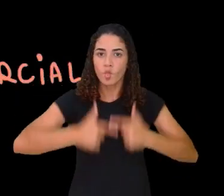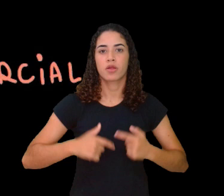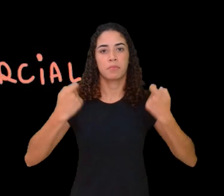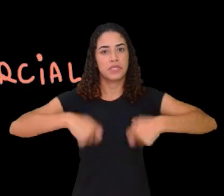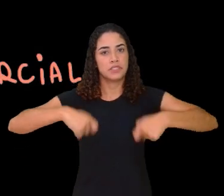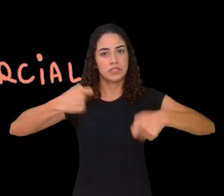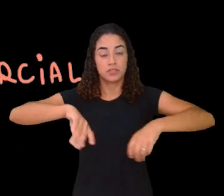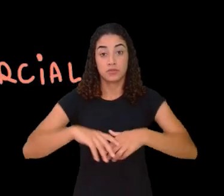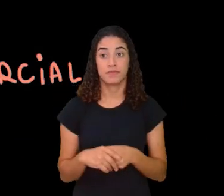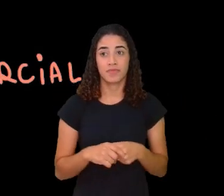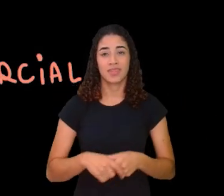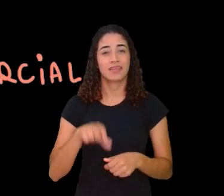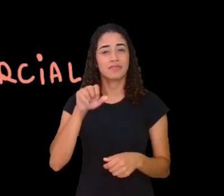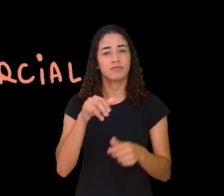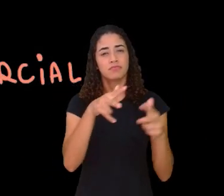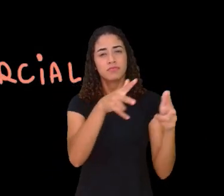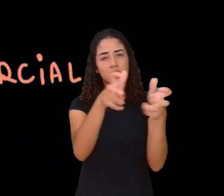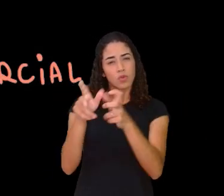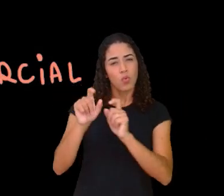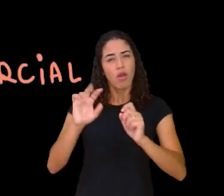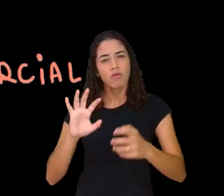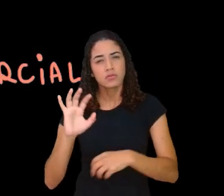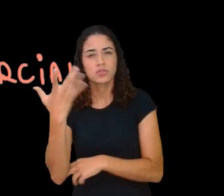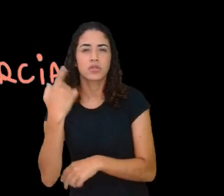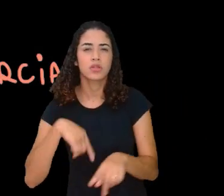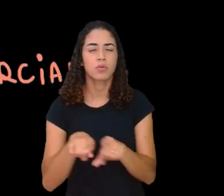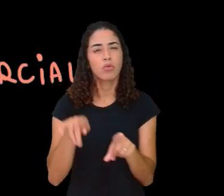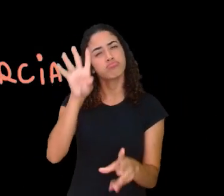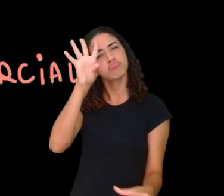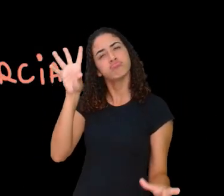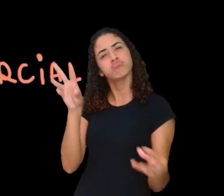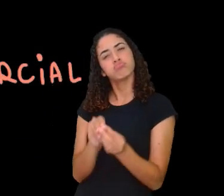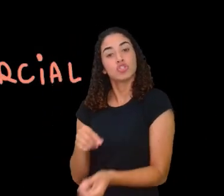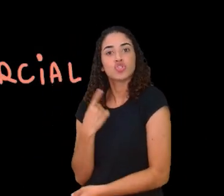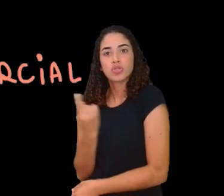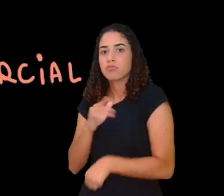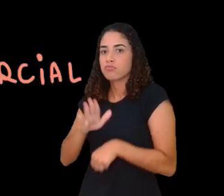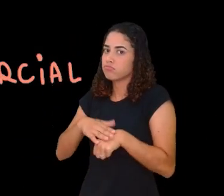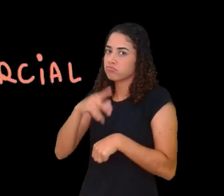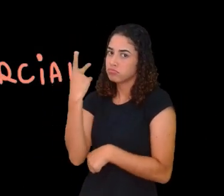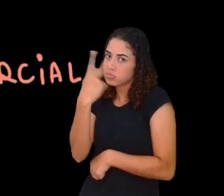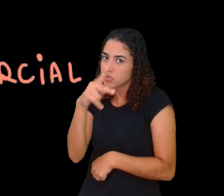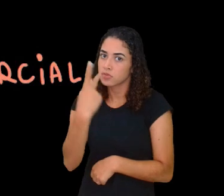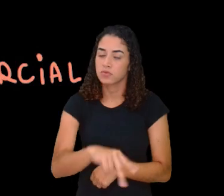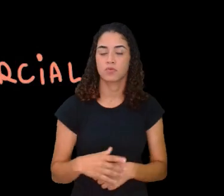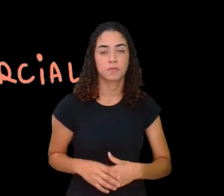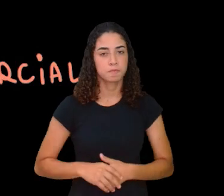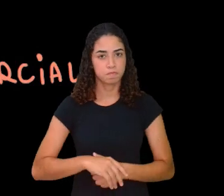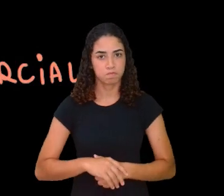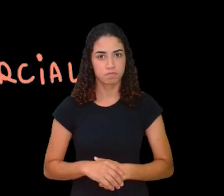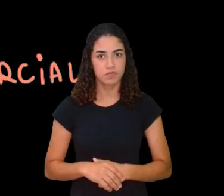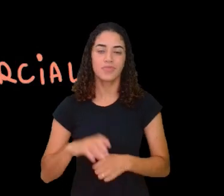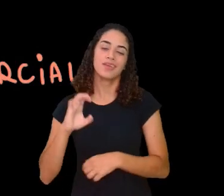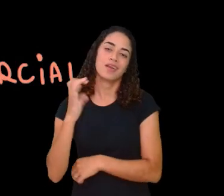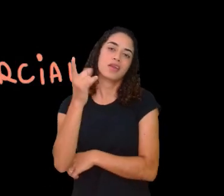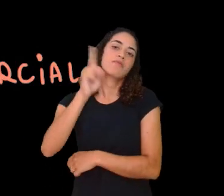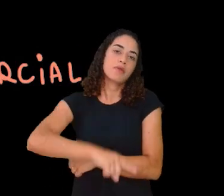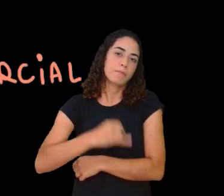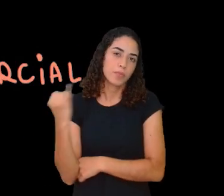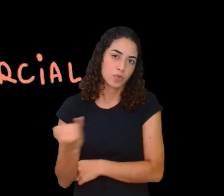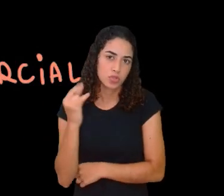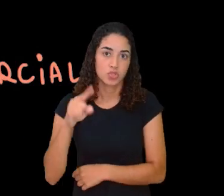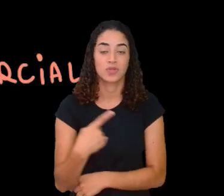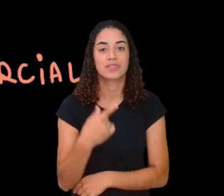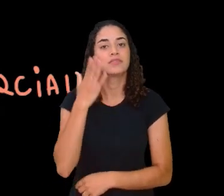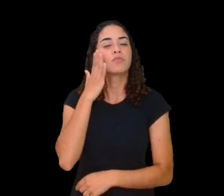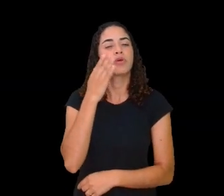para você ver o que está acontecendo e tentar chegar numa conclusão sozinho, com as informações que você tem. Claro que é importante a gente saber a